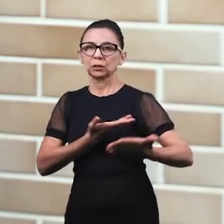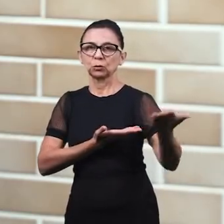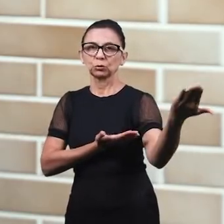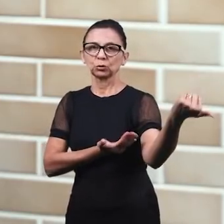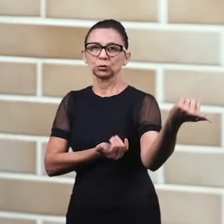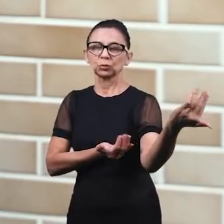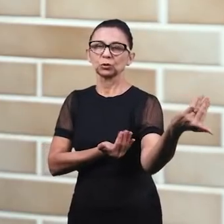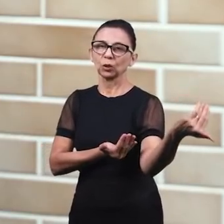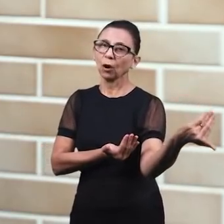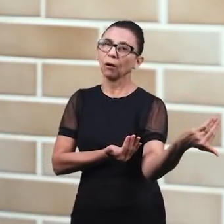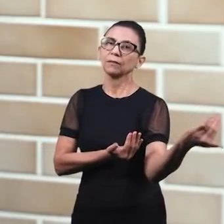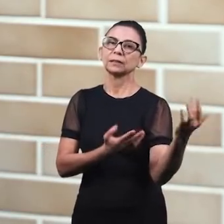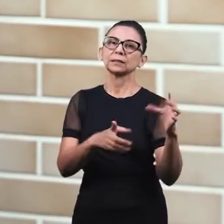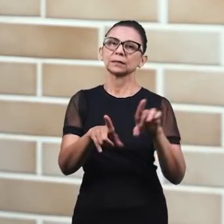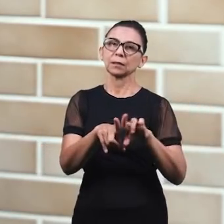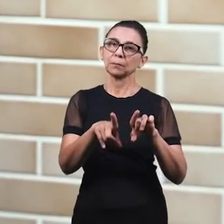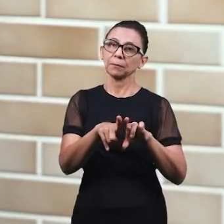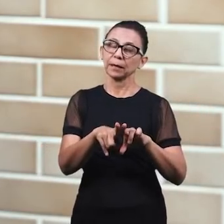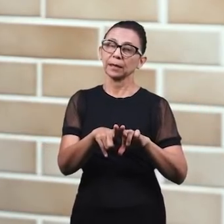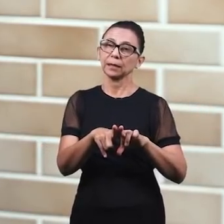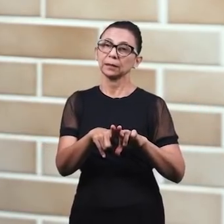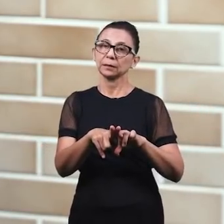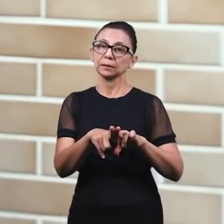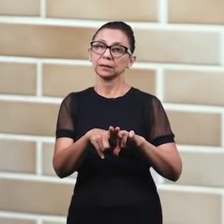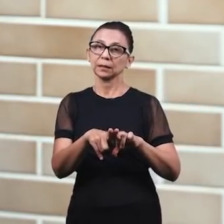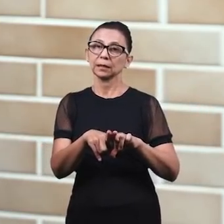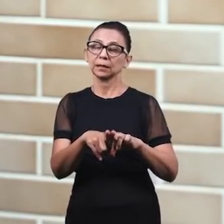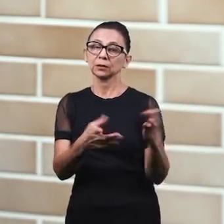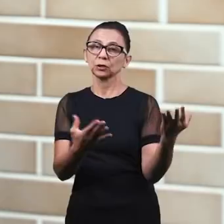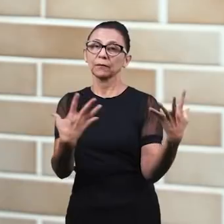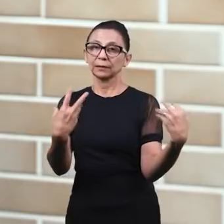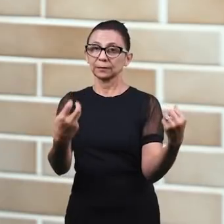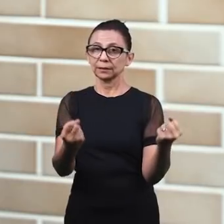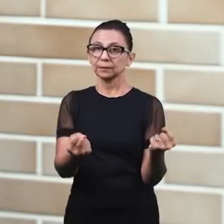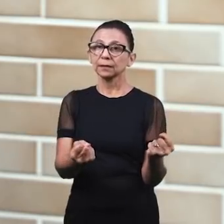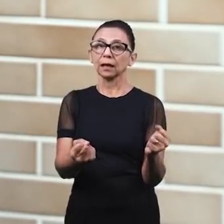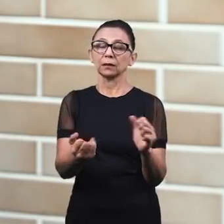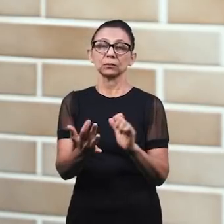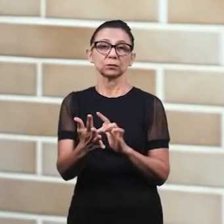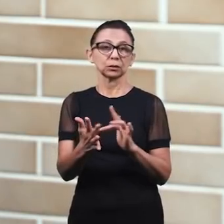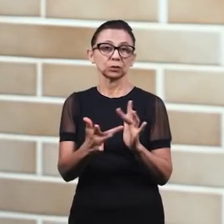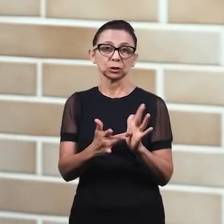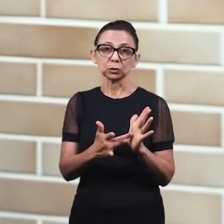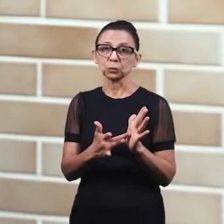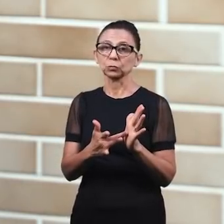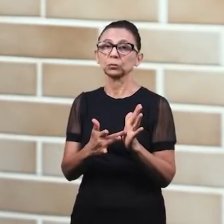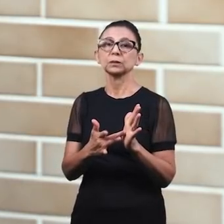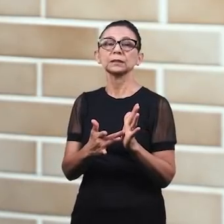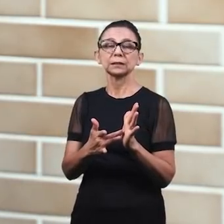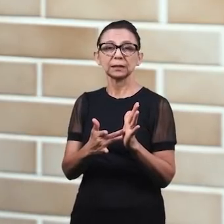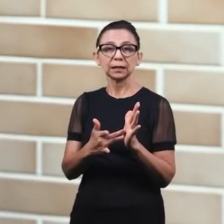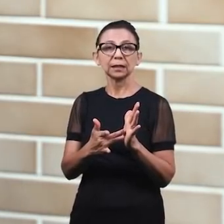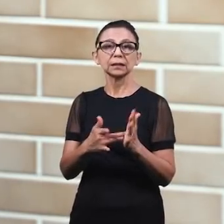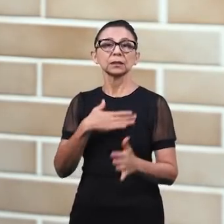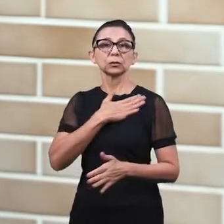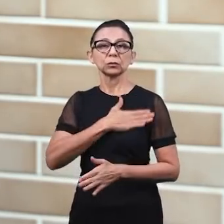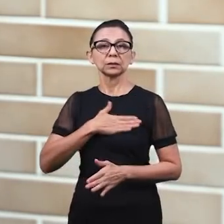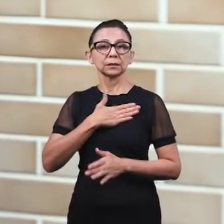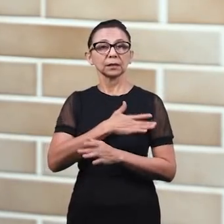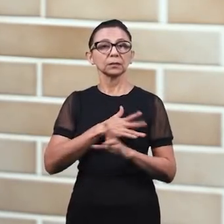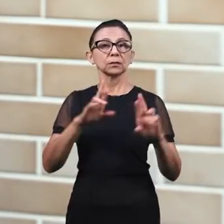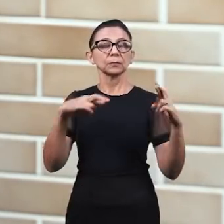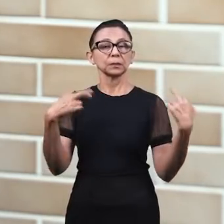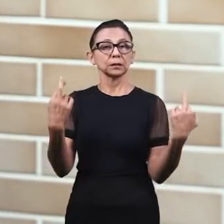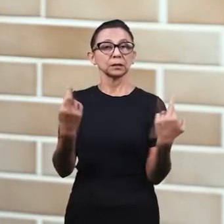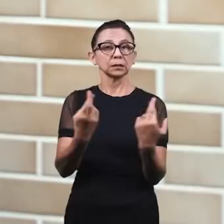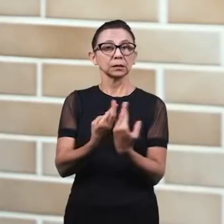irmão afirmou, né? A conversão de jovens que têm participado com muito entusiasmo das reuniões e do